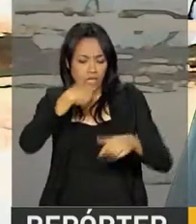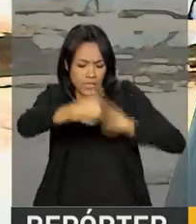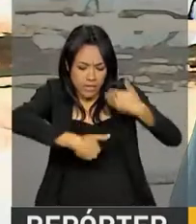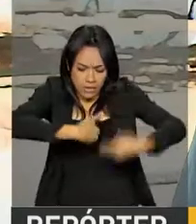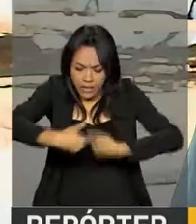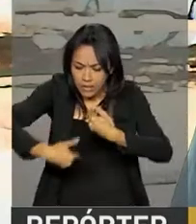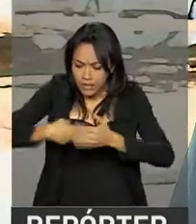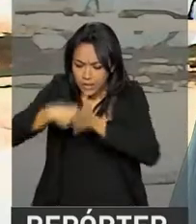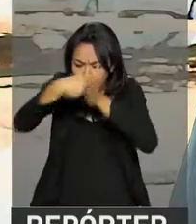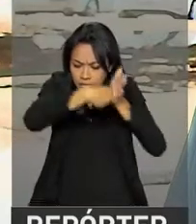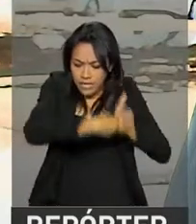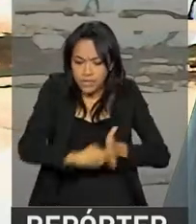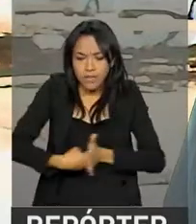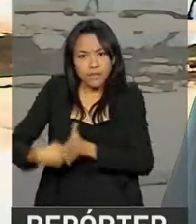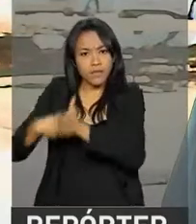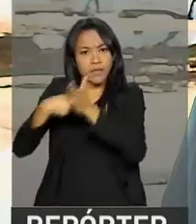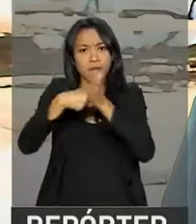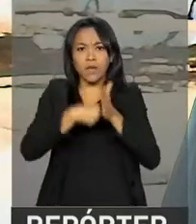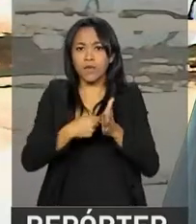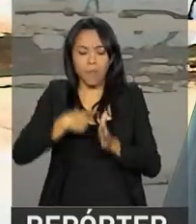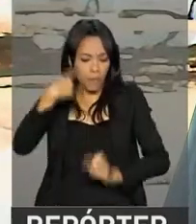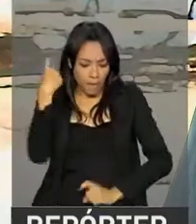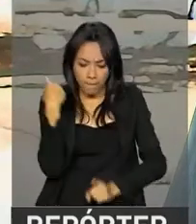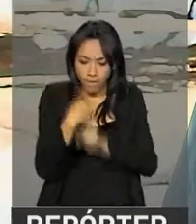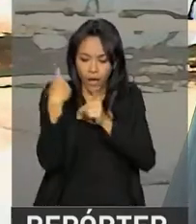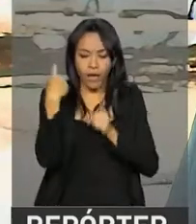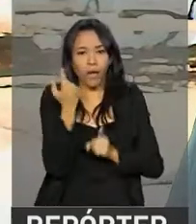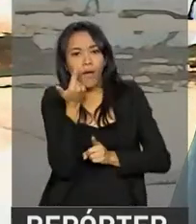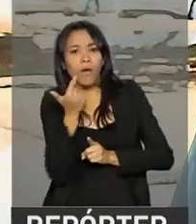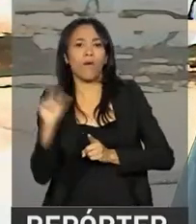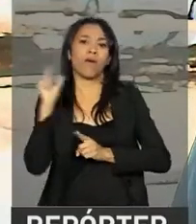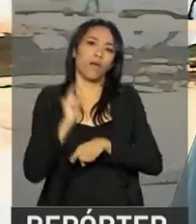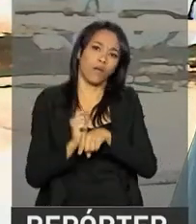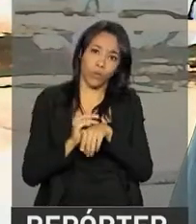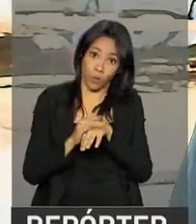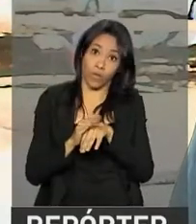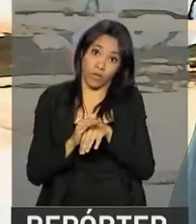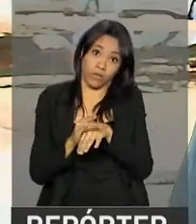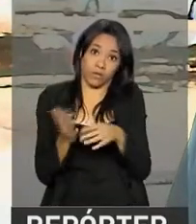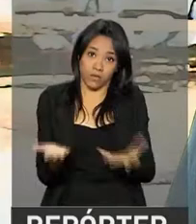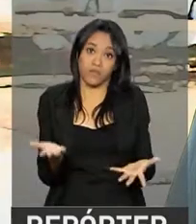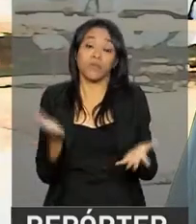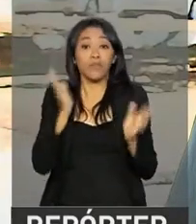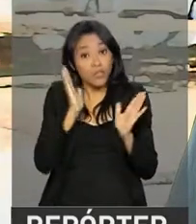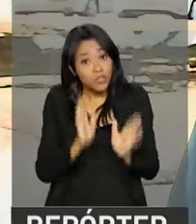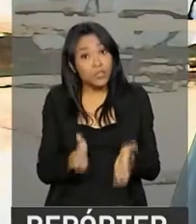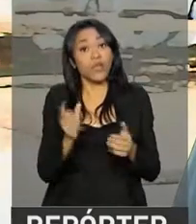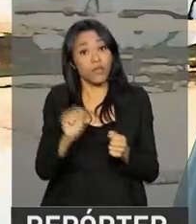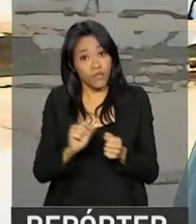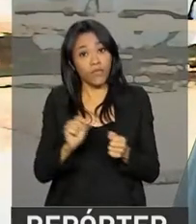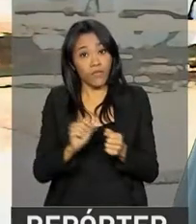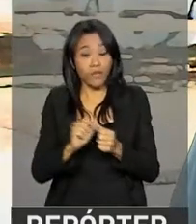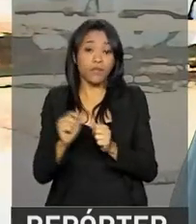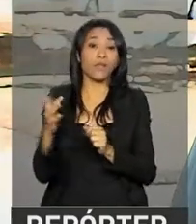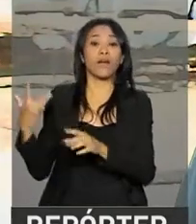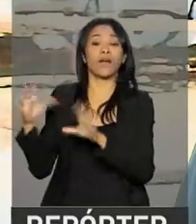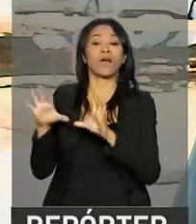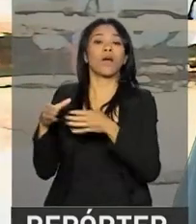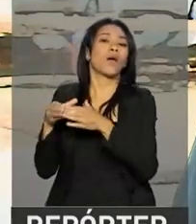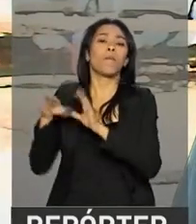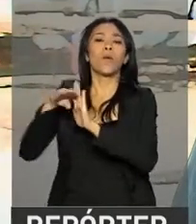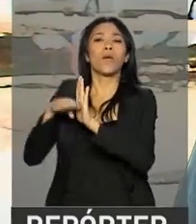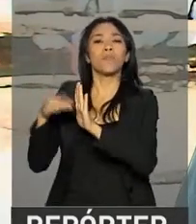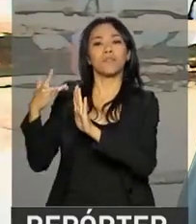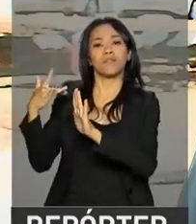exames complementares para diagnosticar outras possíveis doenças como já é feito no programa saúde da mulher que funciona